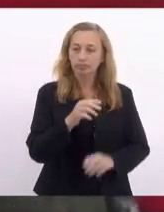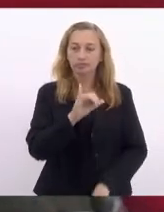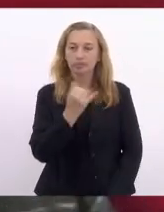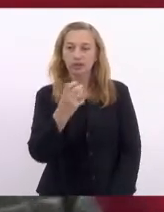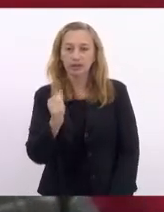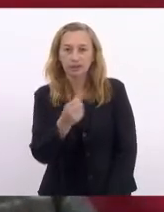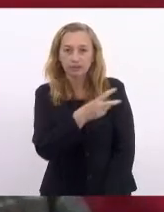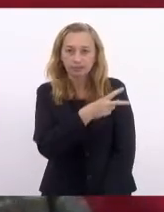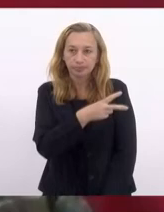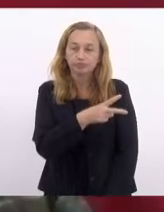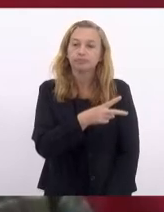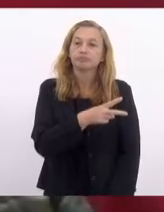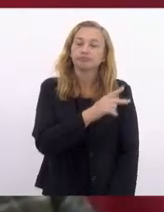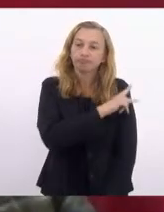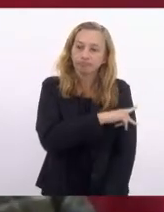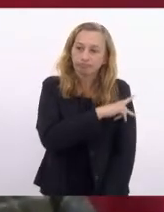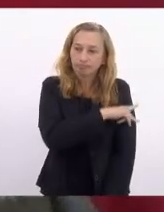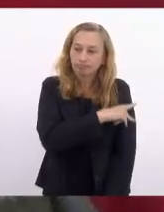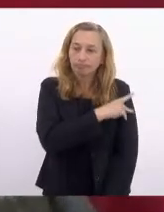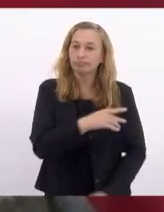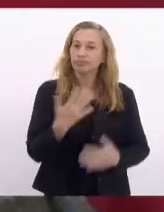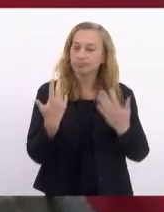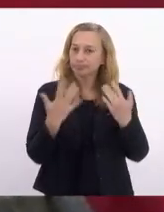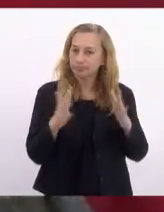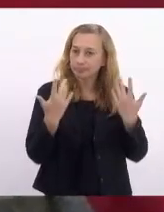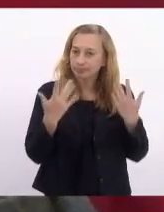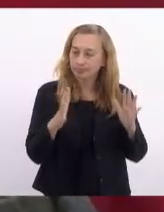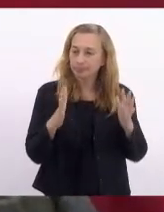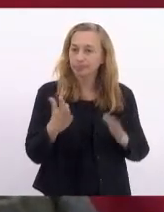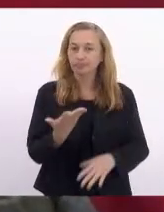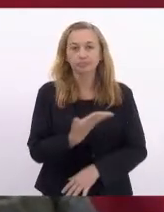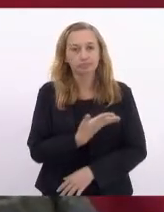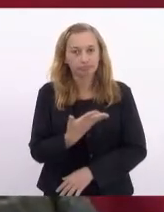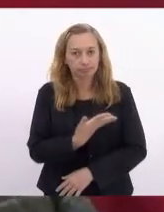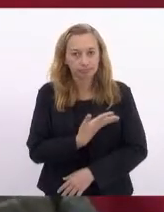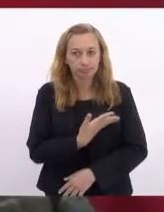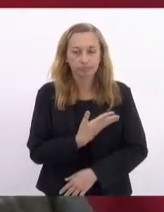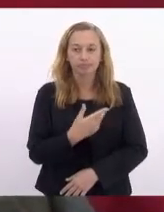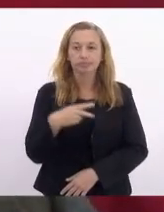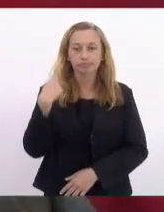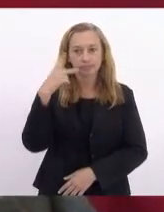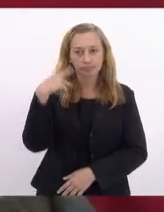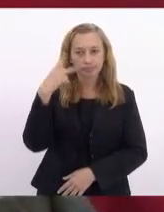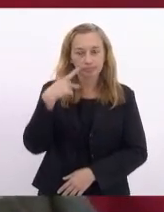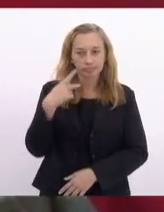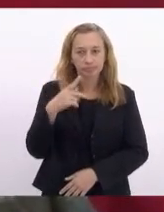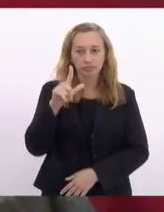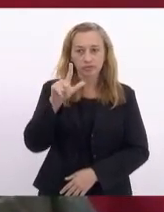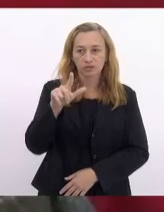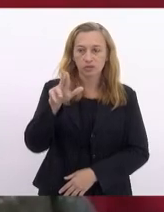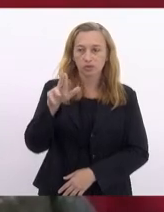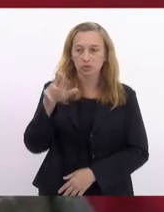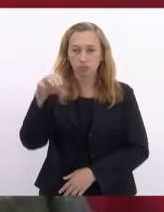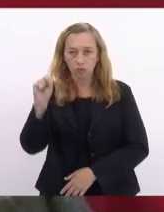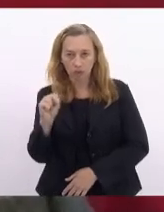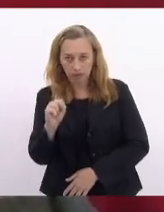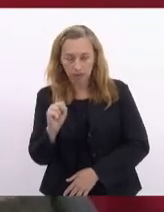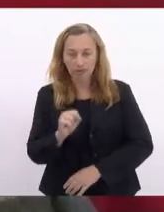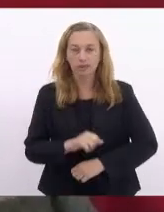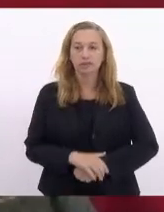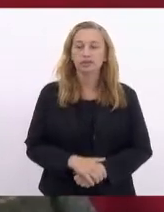né, uma saudação ao meu companheiro de partido, Lucas Álvares,